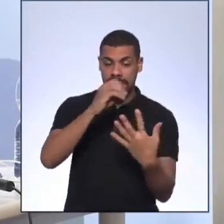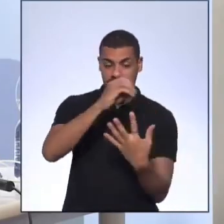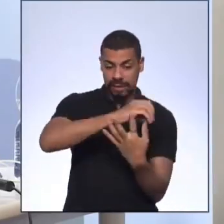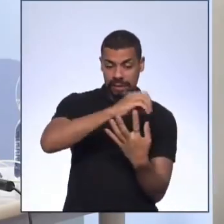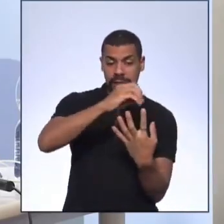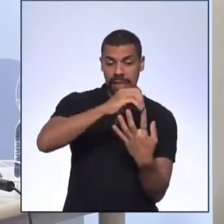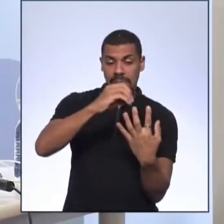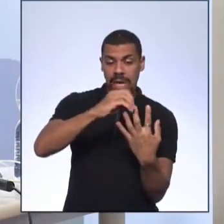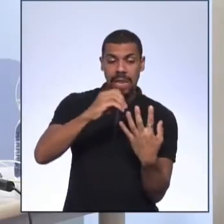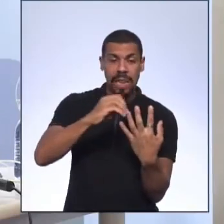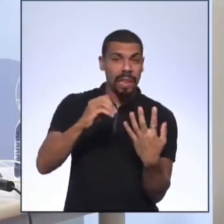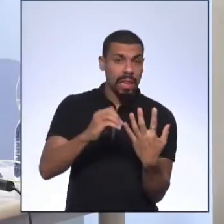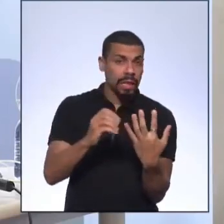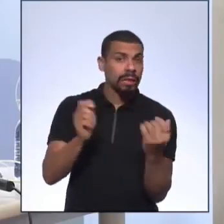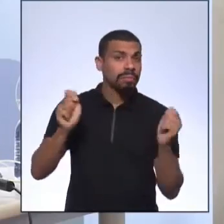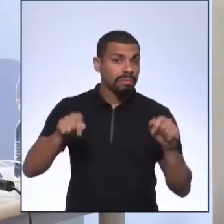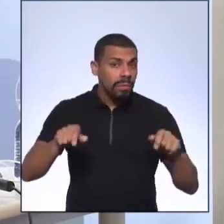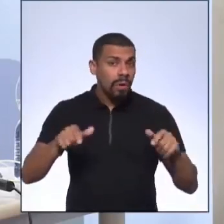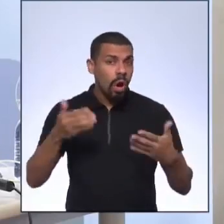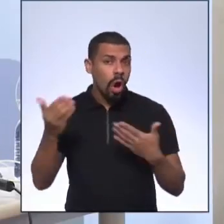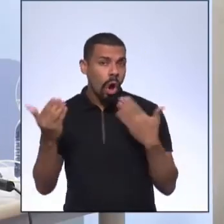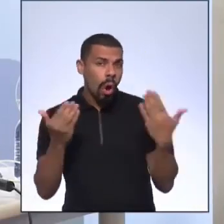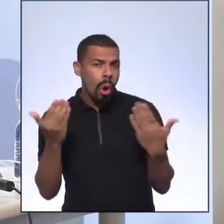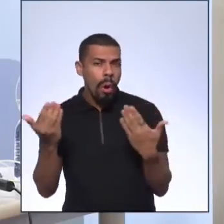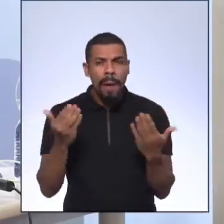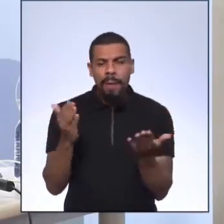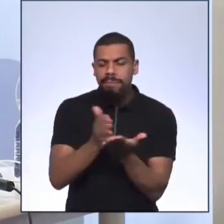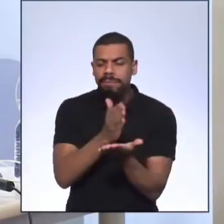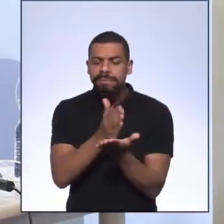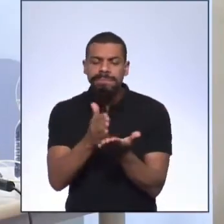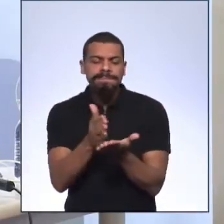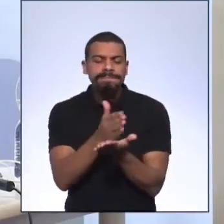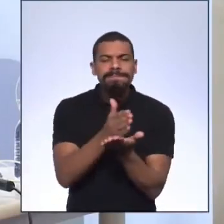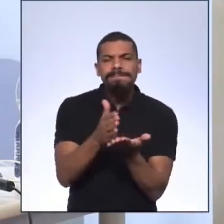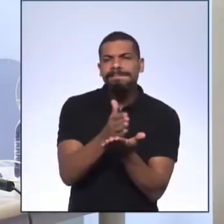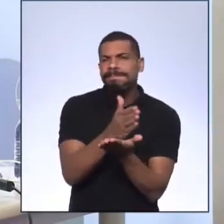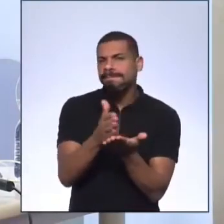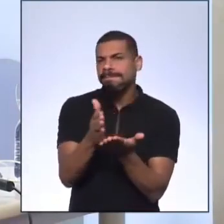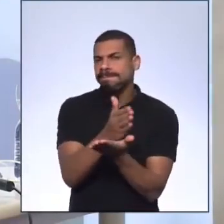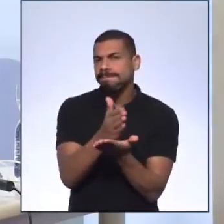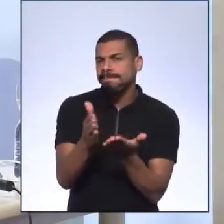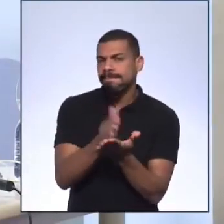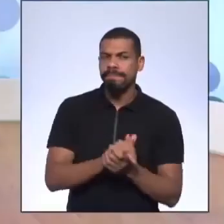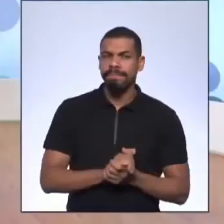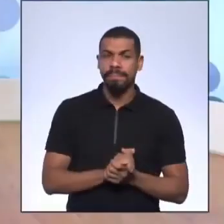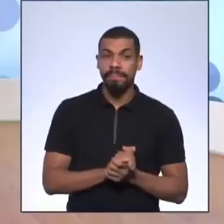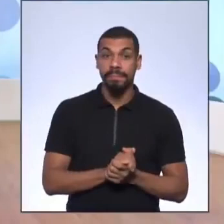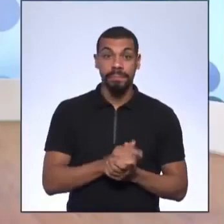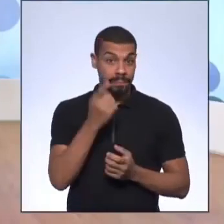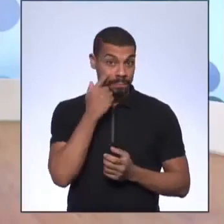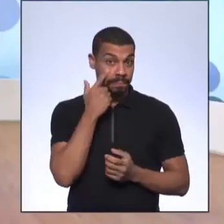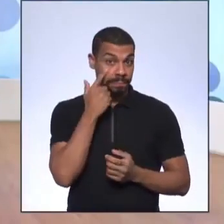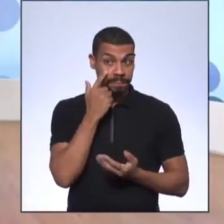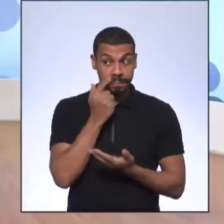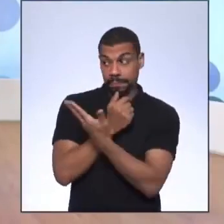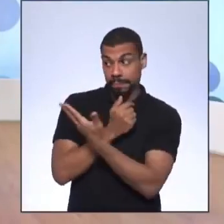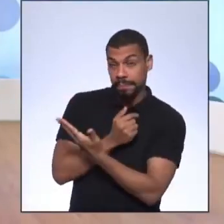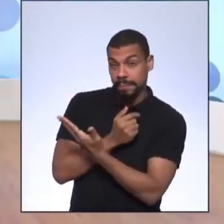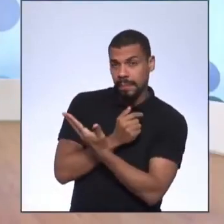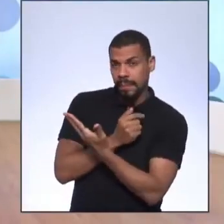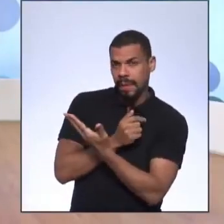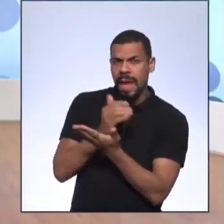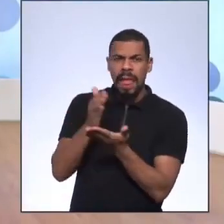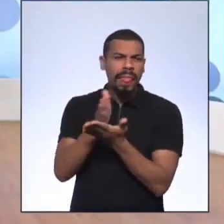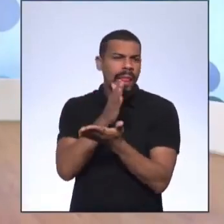reinos, eles estão divididos aí, e a gente tem aqui, ó, essa divisão, né? Então,